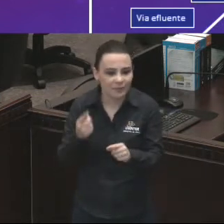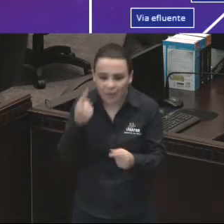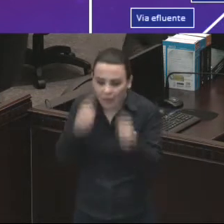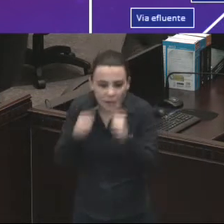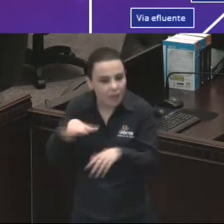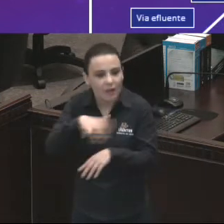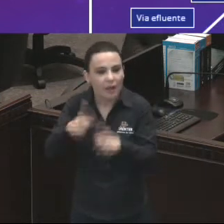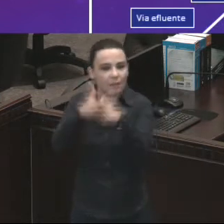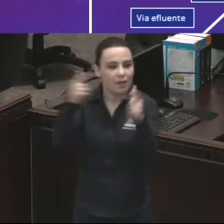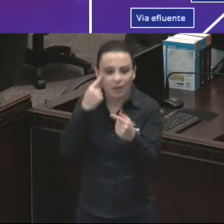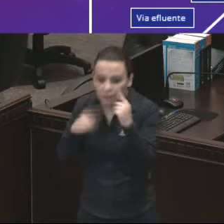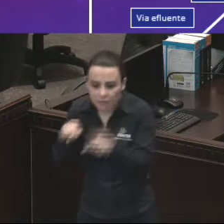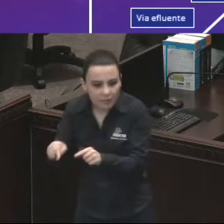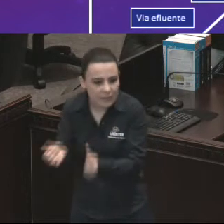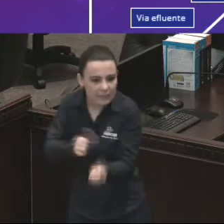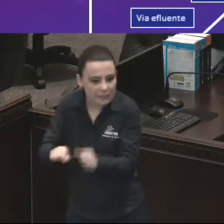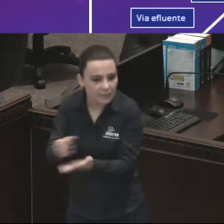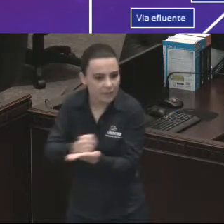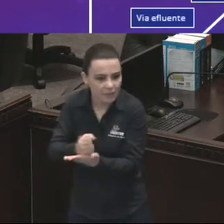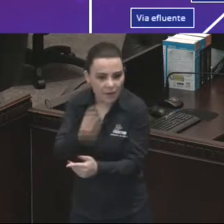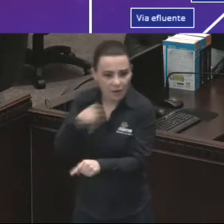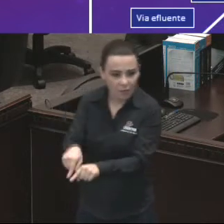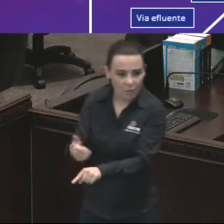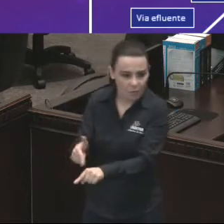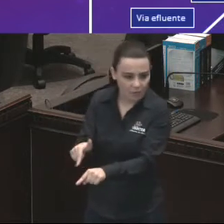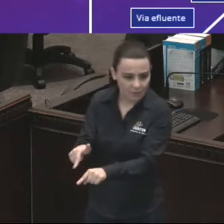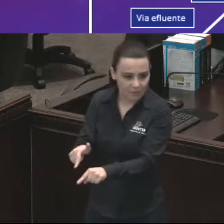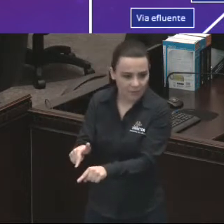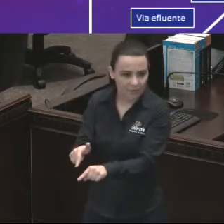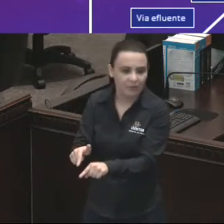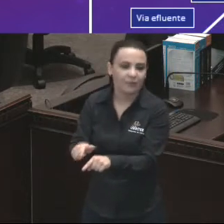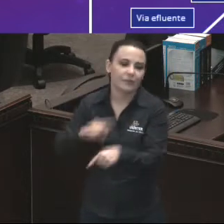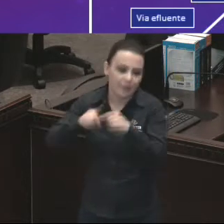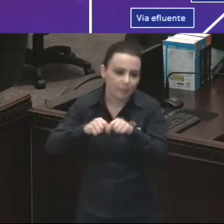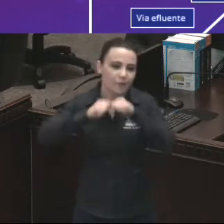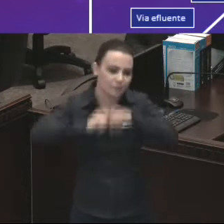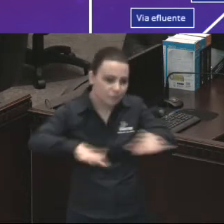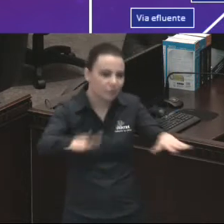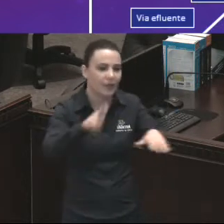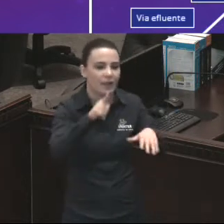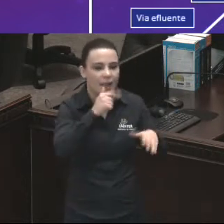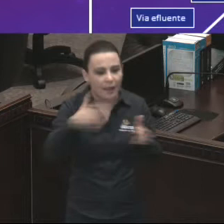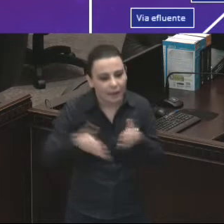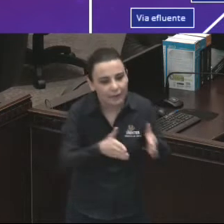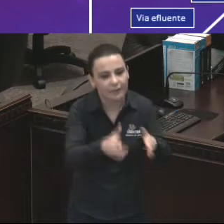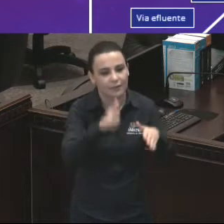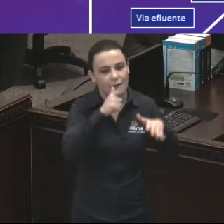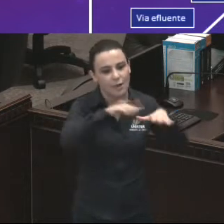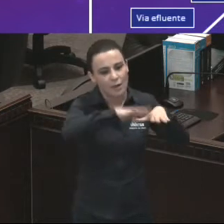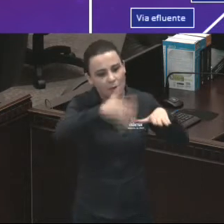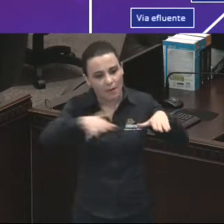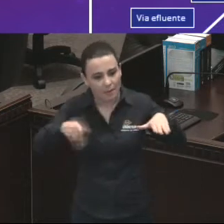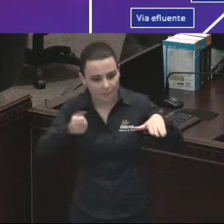acabam indo através do efluente dessa estação de tratamento para as águas de superfície. O lodo disso aqui vai para um